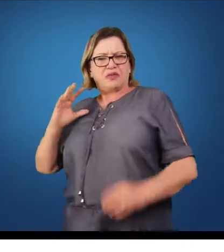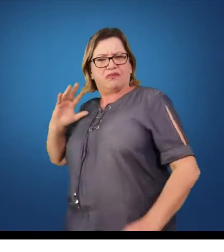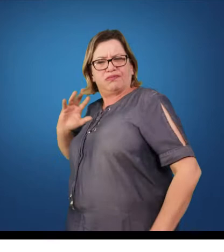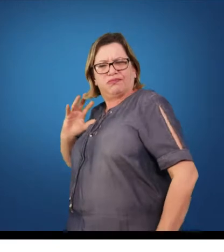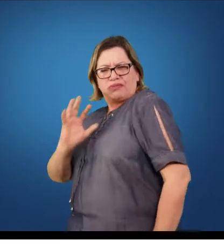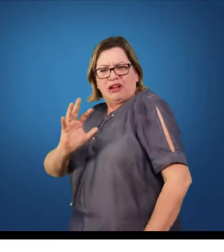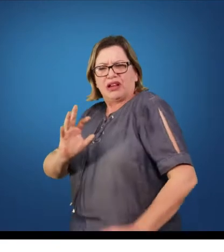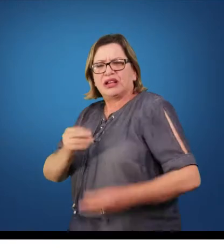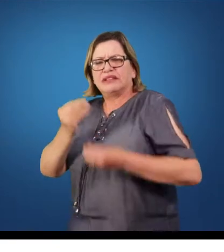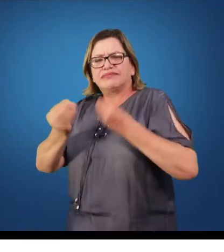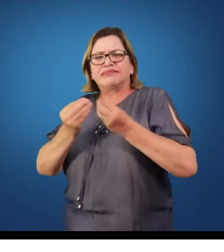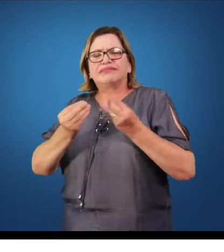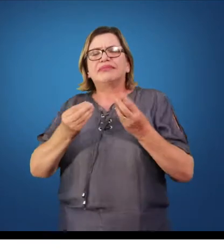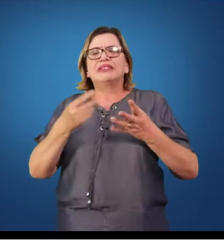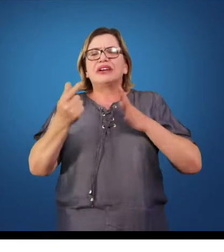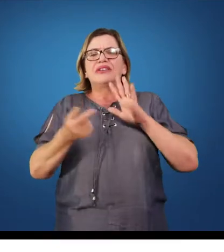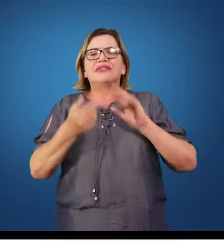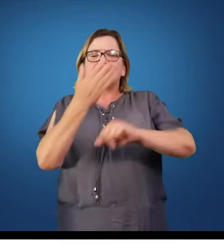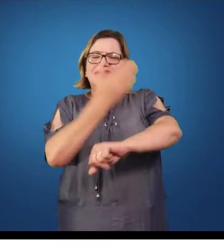tá, certo?